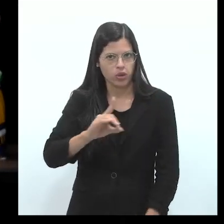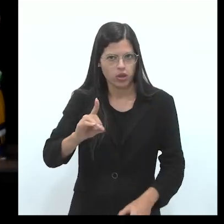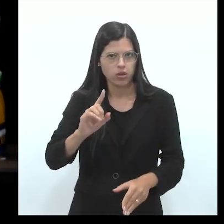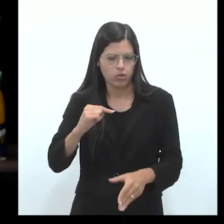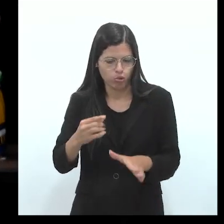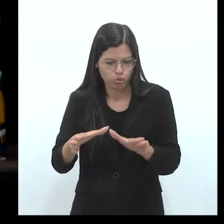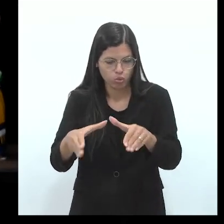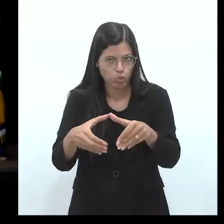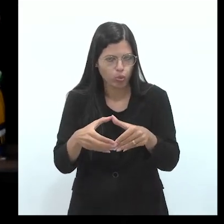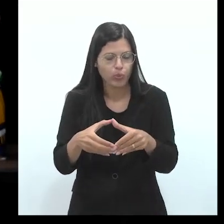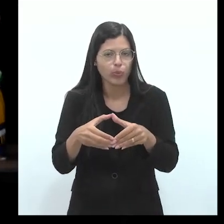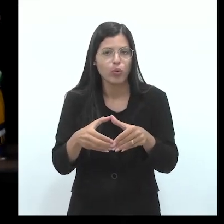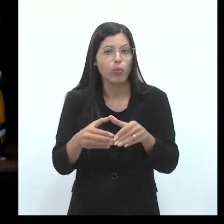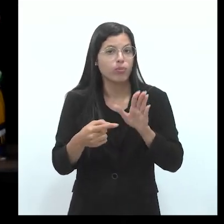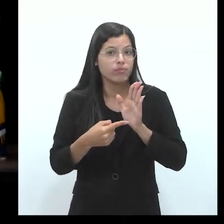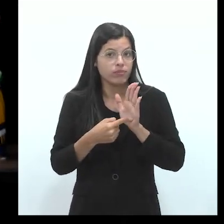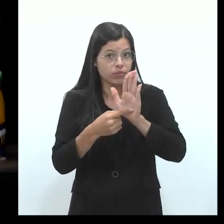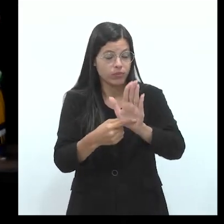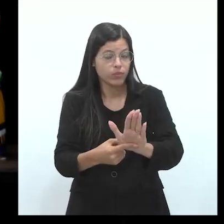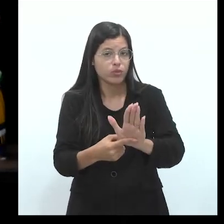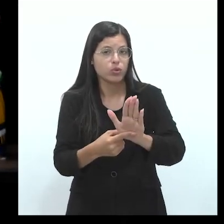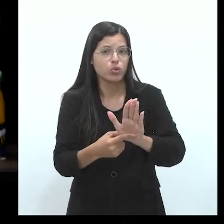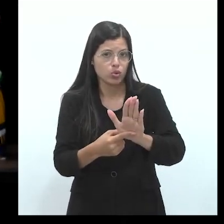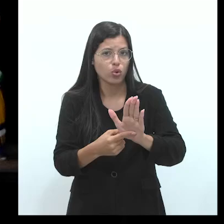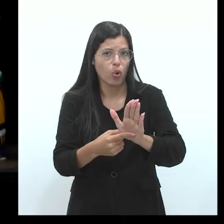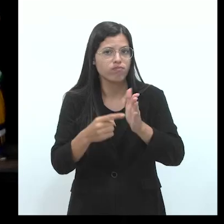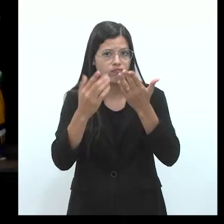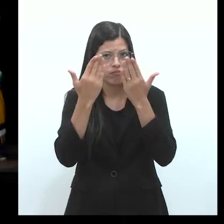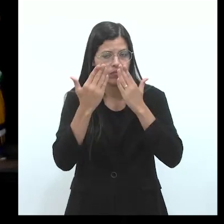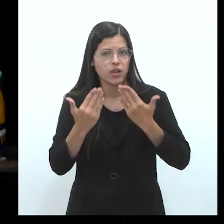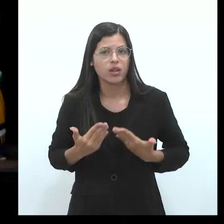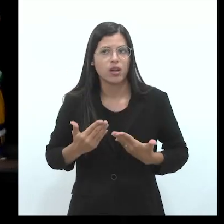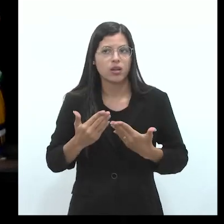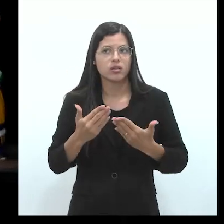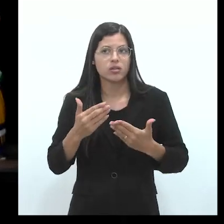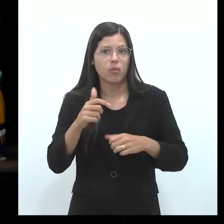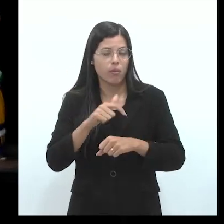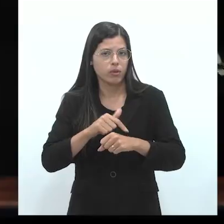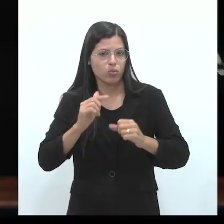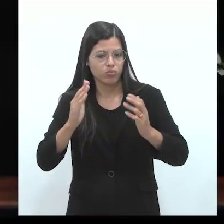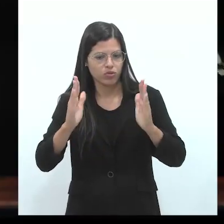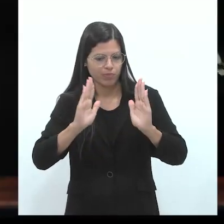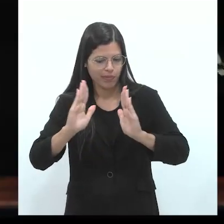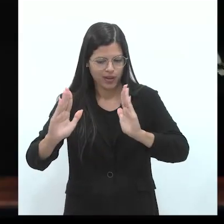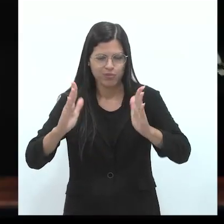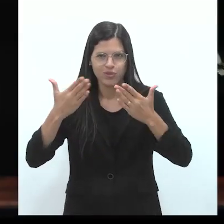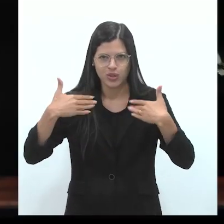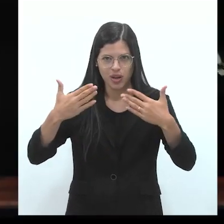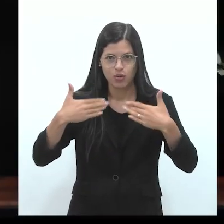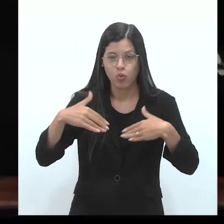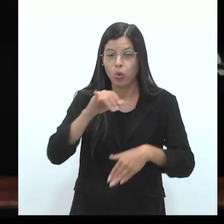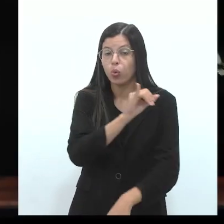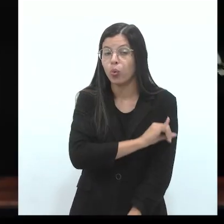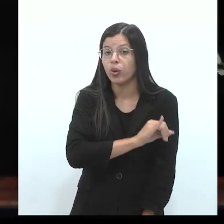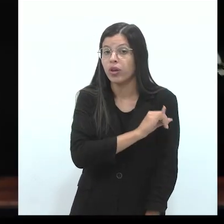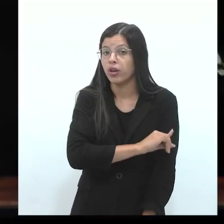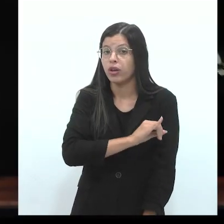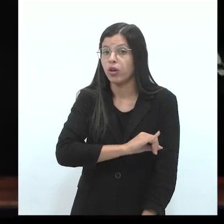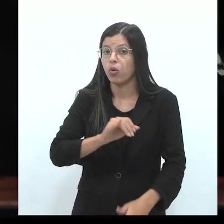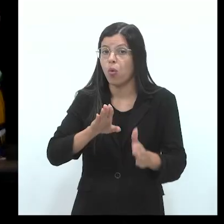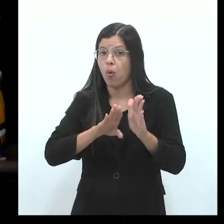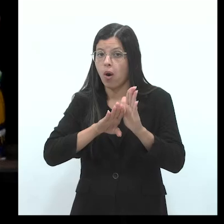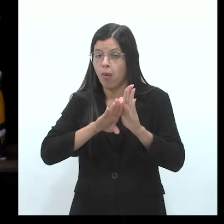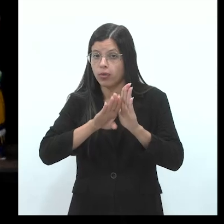grupo, indicou numa primeira análise que durante ondas de calor no Rio de Janeiro, na região metropolitana, houve um aumento